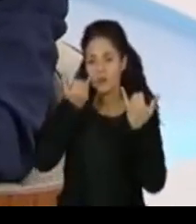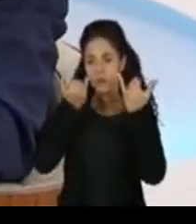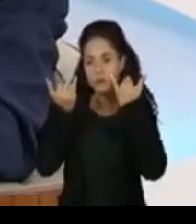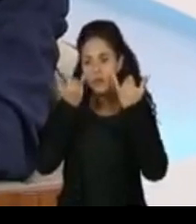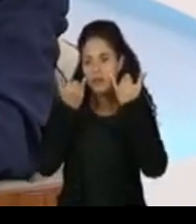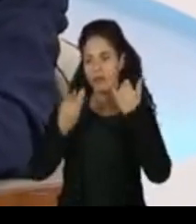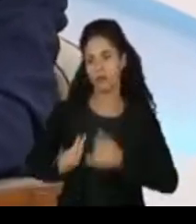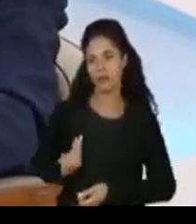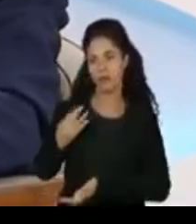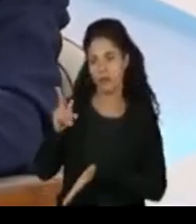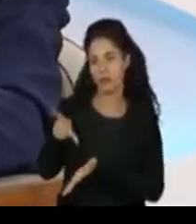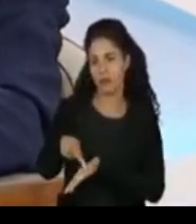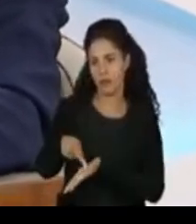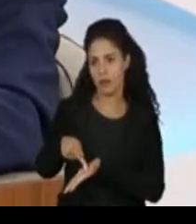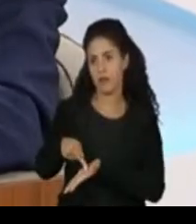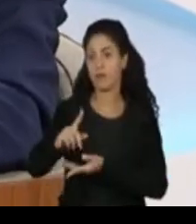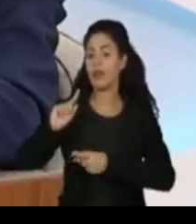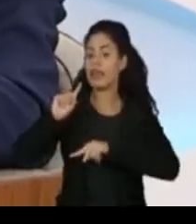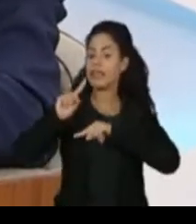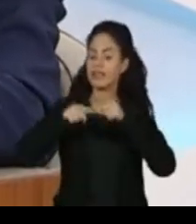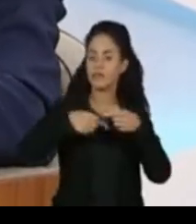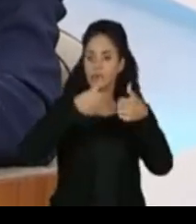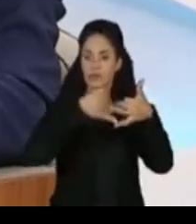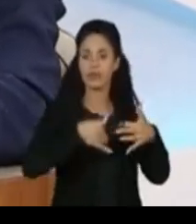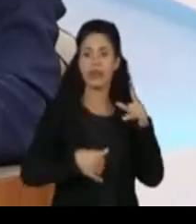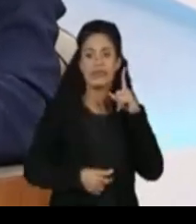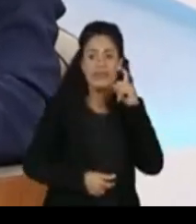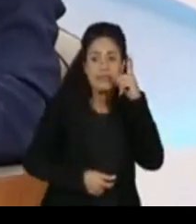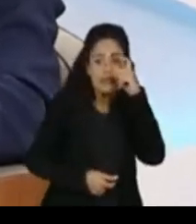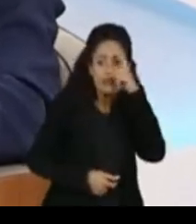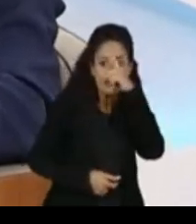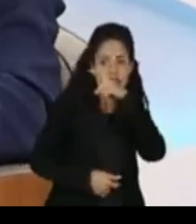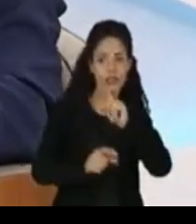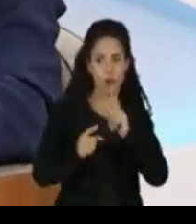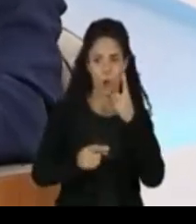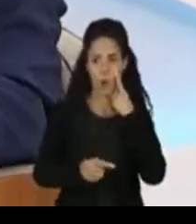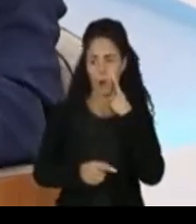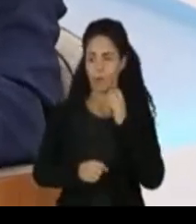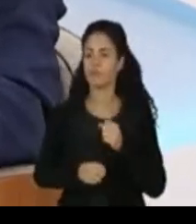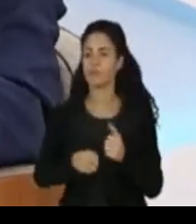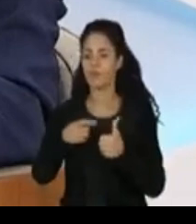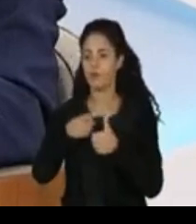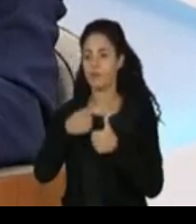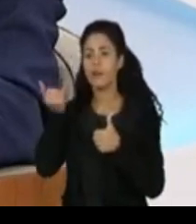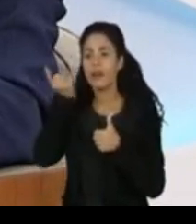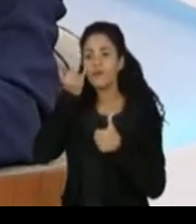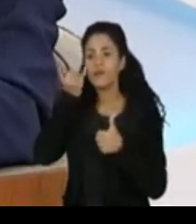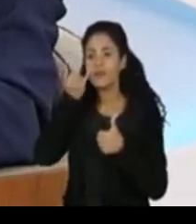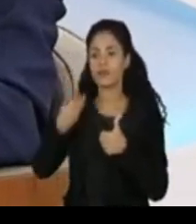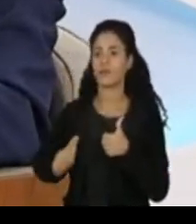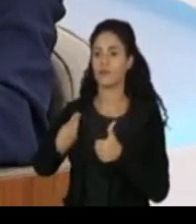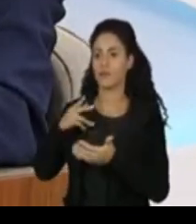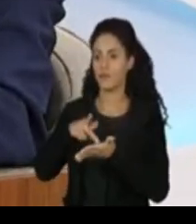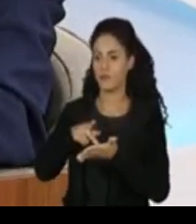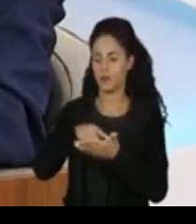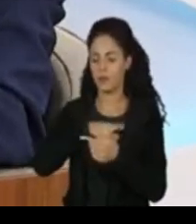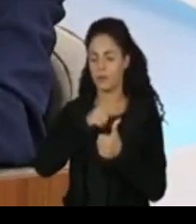da realidade e depois vou dizer as dificuldades de pautar primeiro dado da